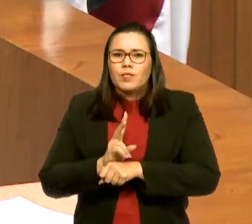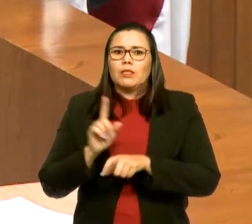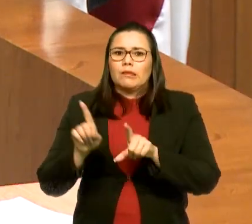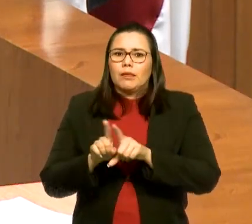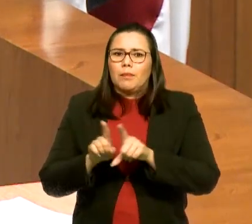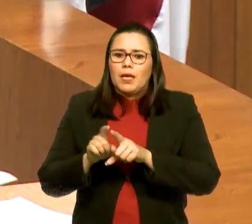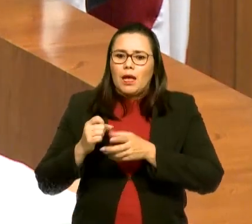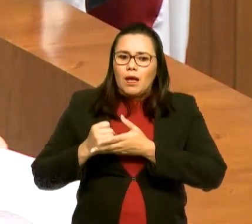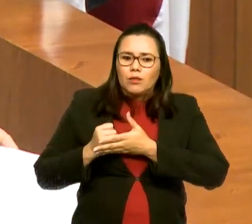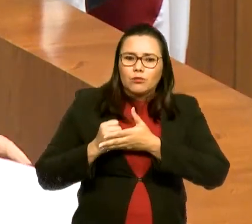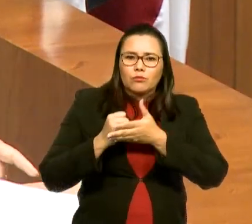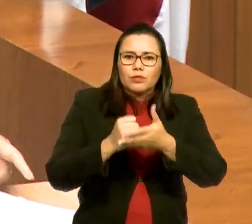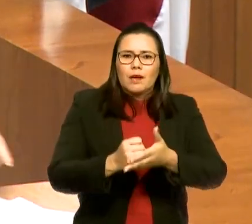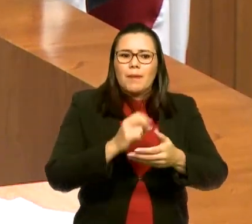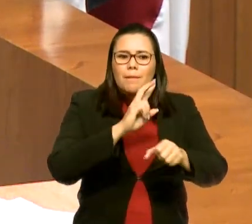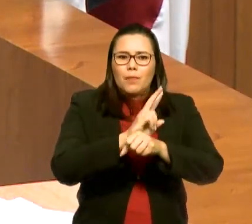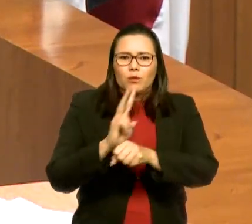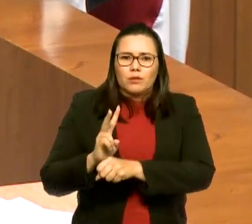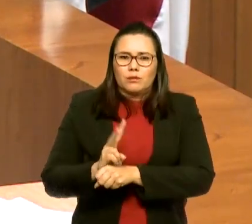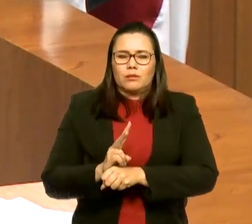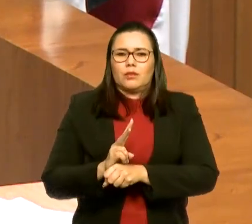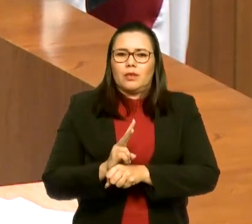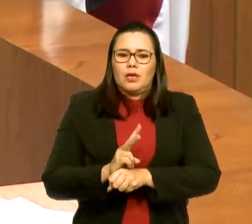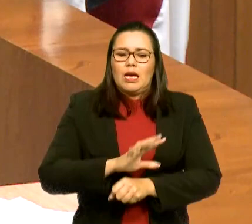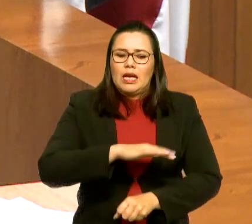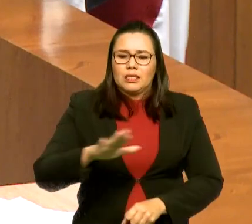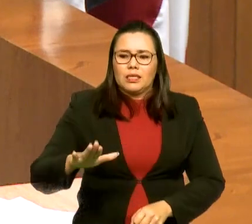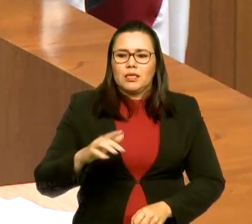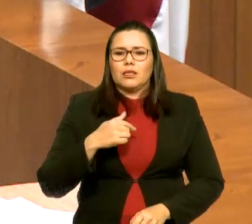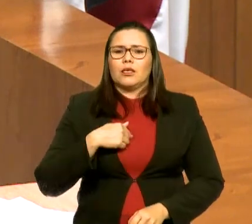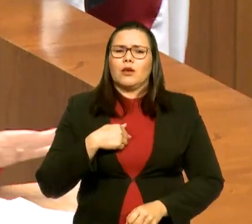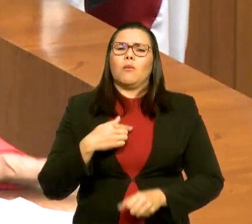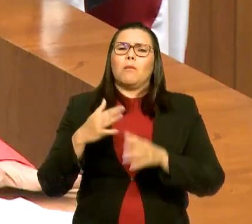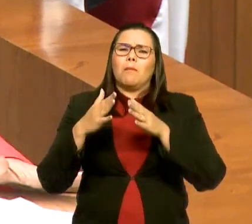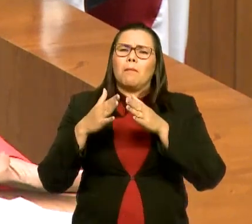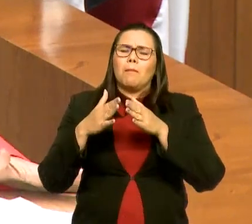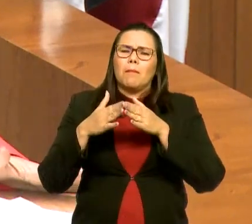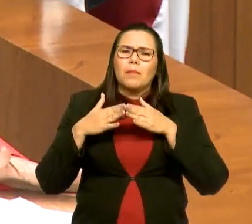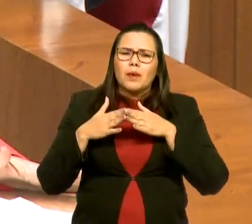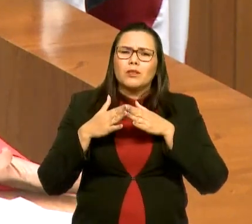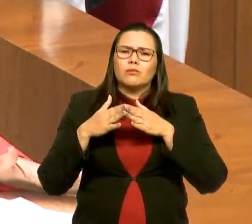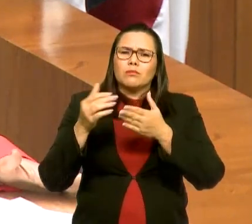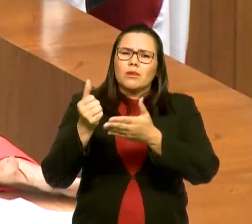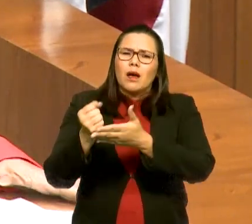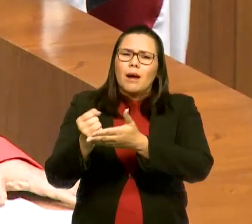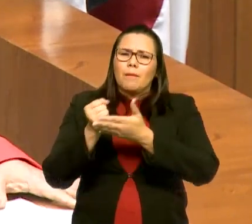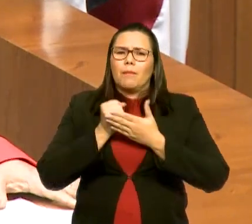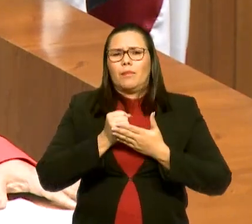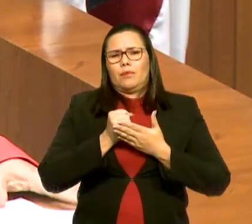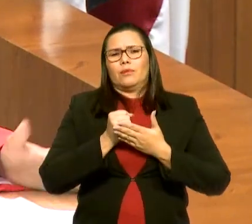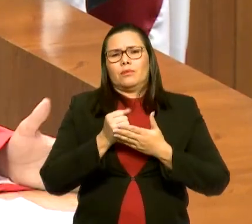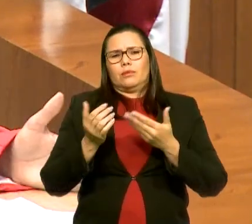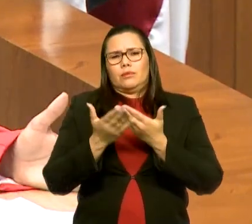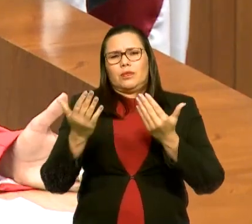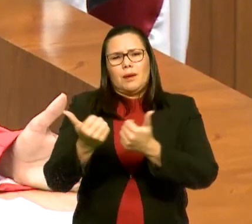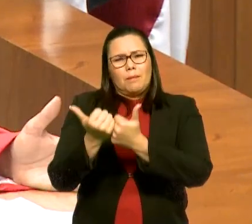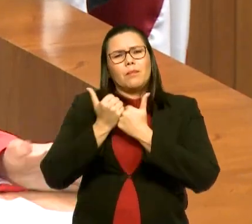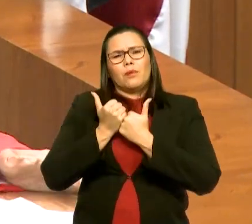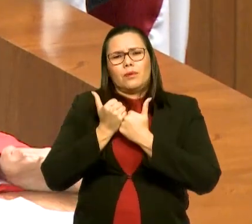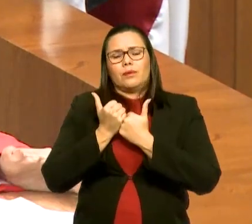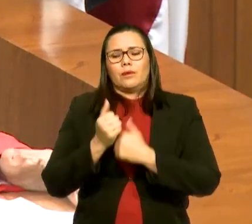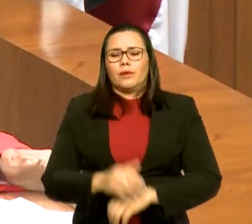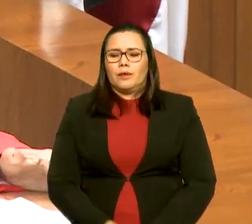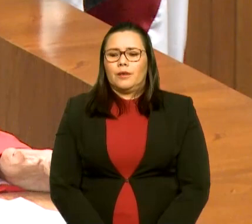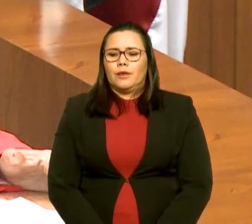eficazes à proteção das nossas crianças, e eu conto com o apoio desta casa. Quero encerrar minhas palavras com